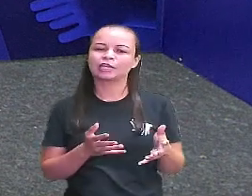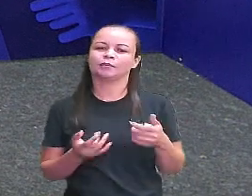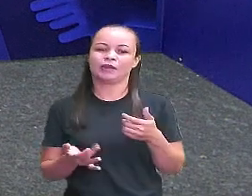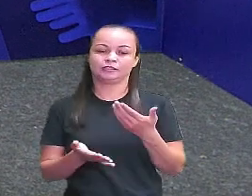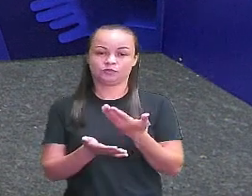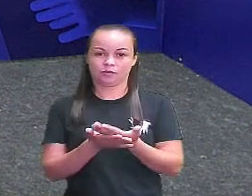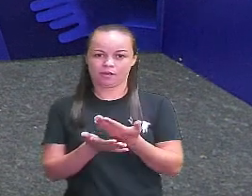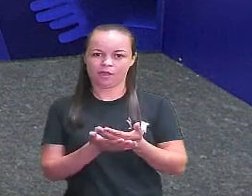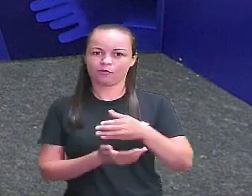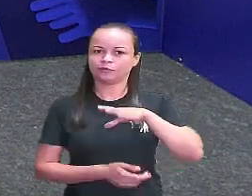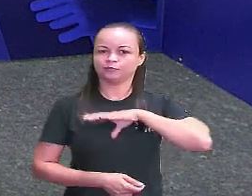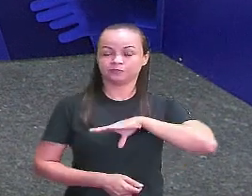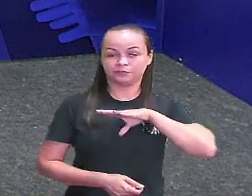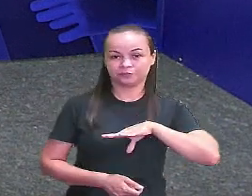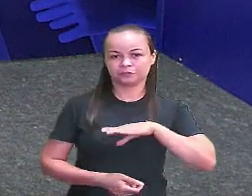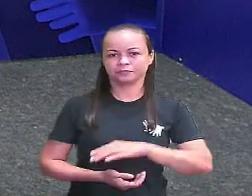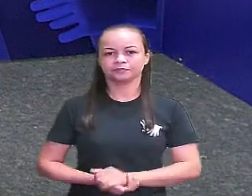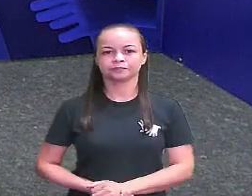Hoje vamos